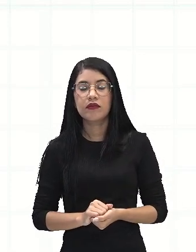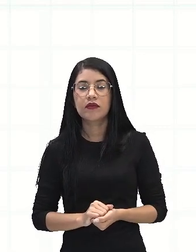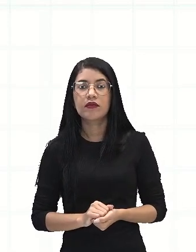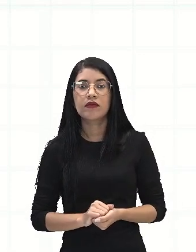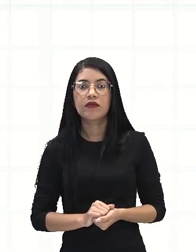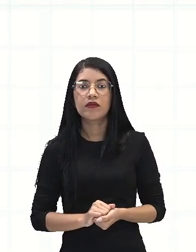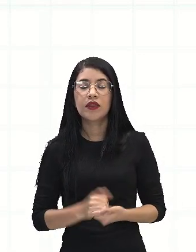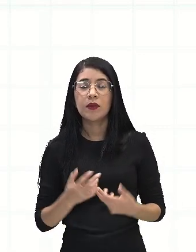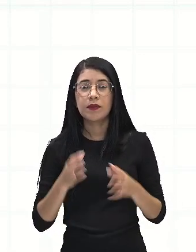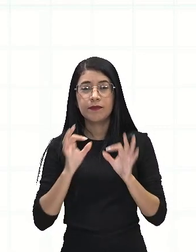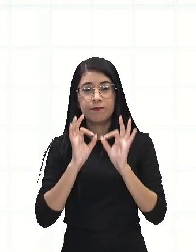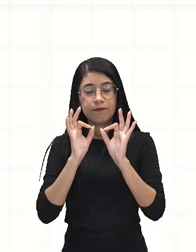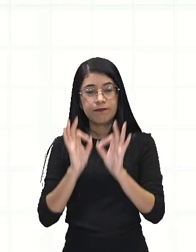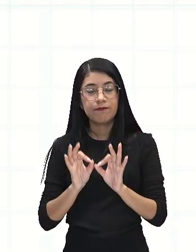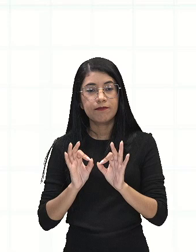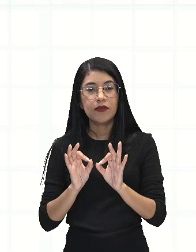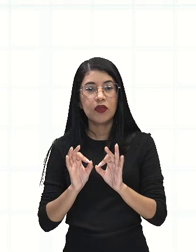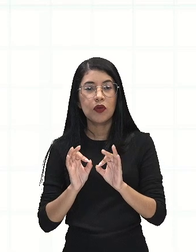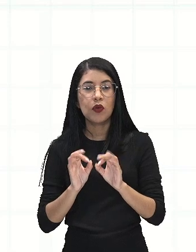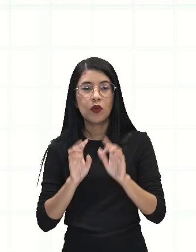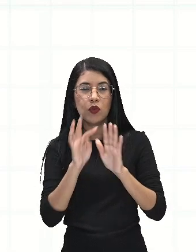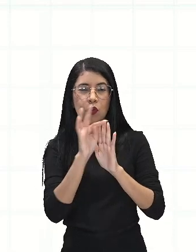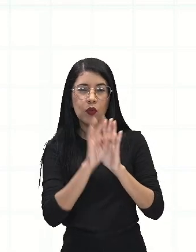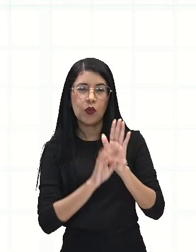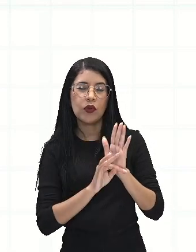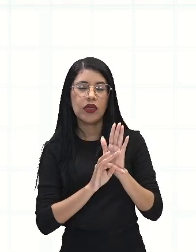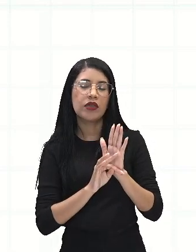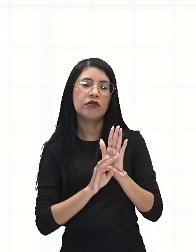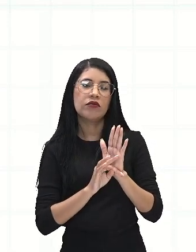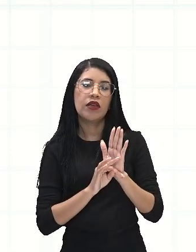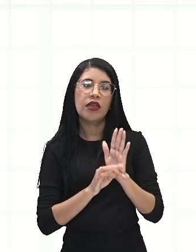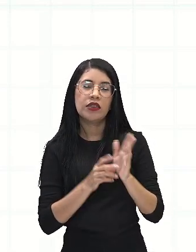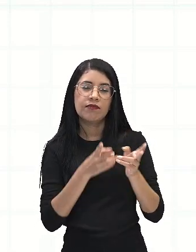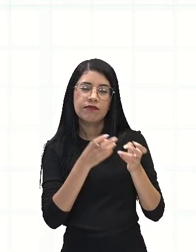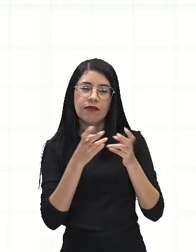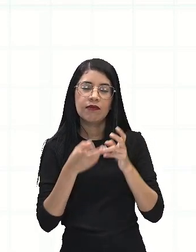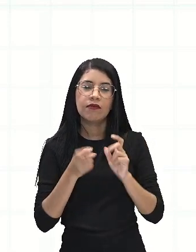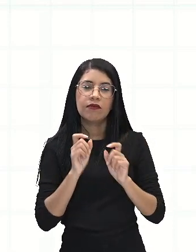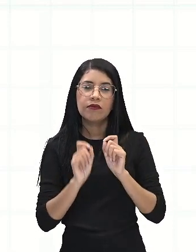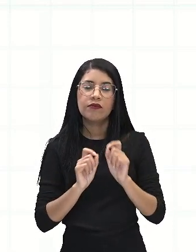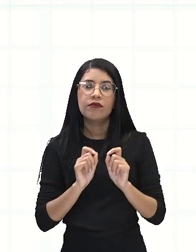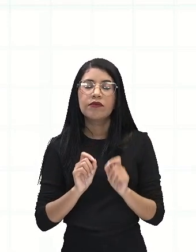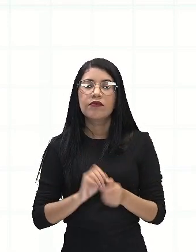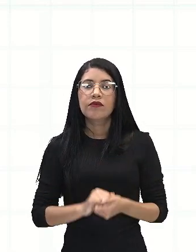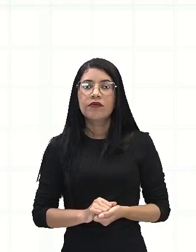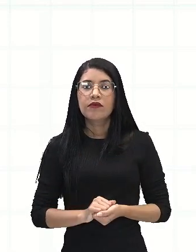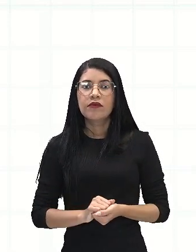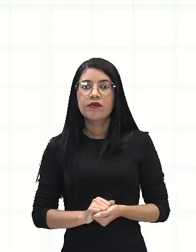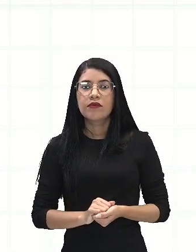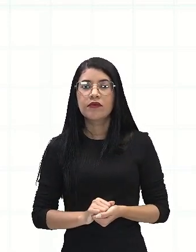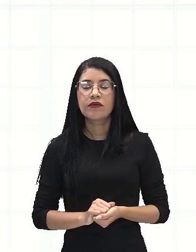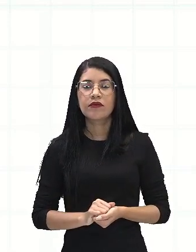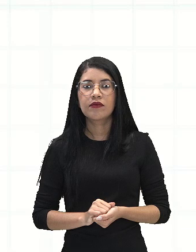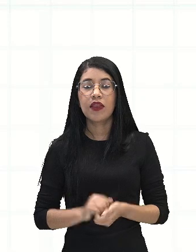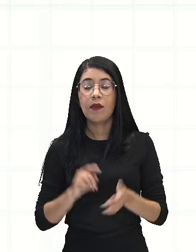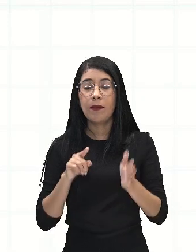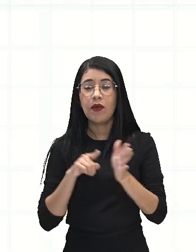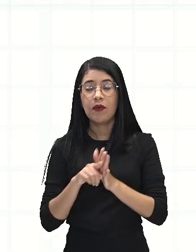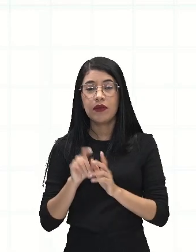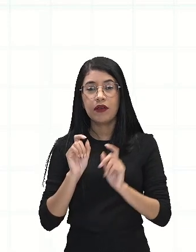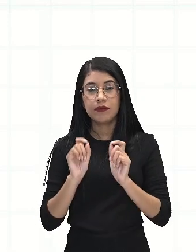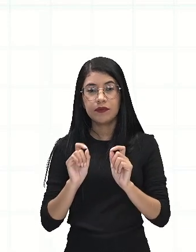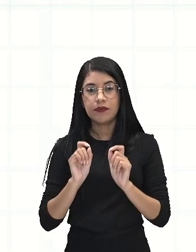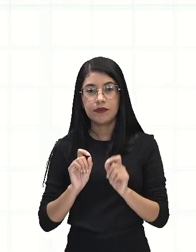gente observa o nosso texto, colocando ele aí mais uma vez, perceba que eu vou trazer para vocês um questionamento. Então,